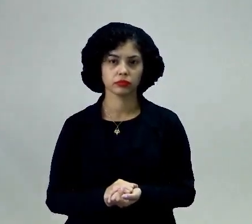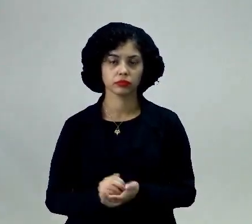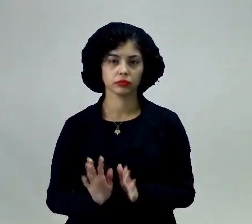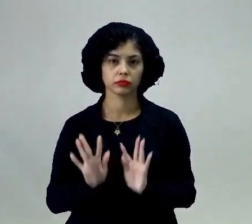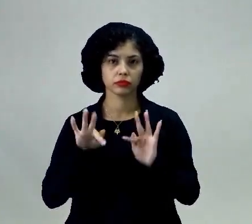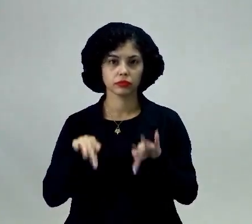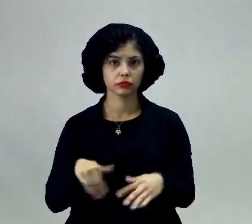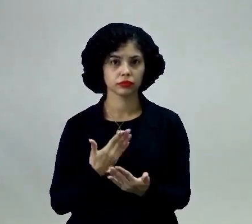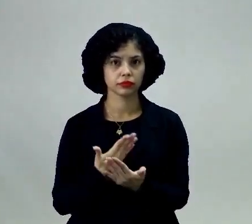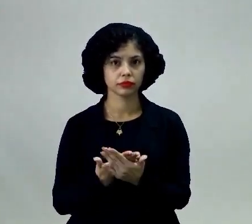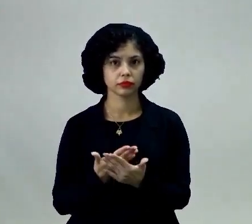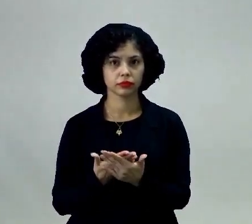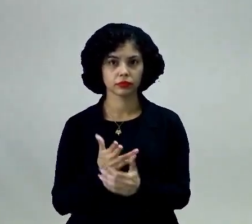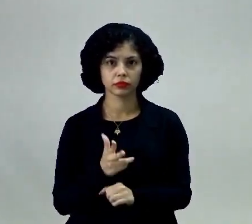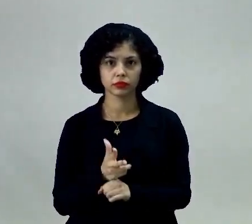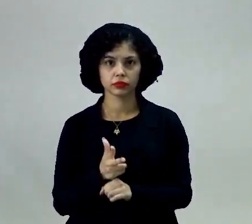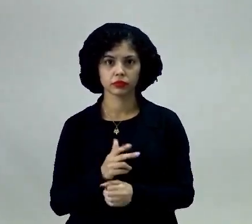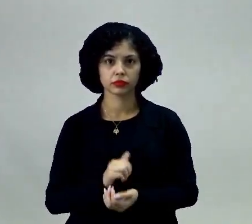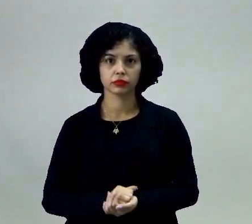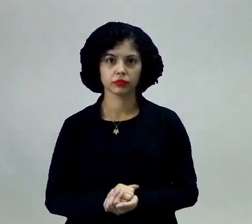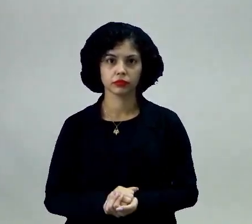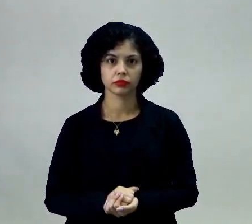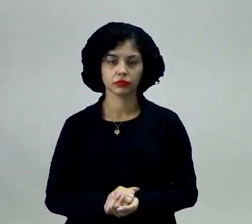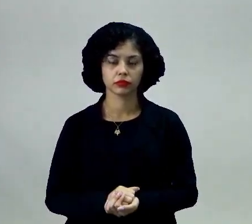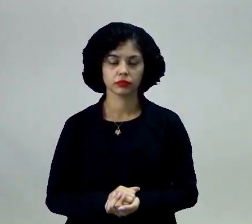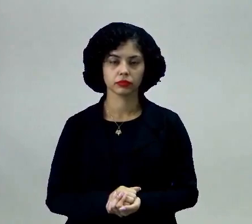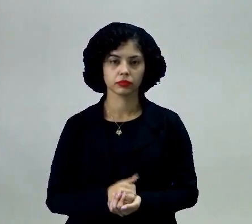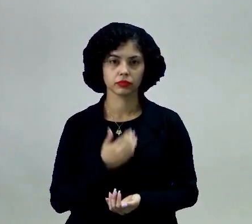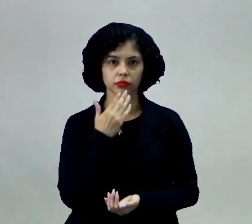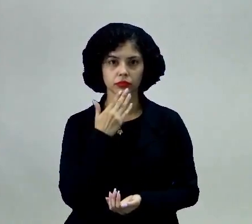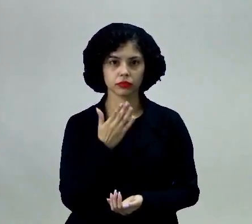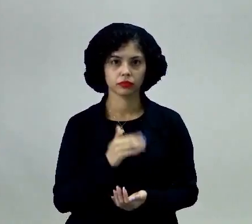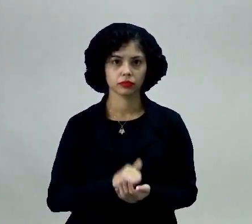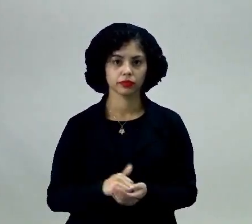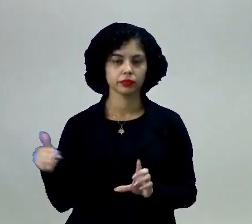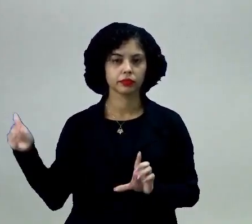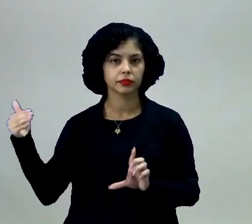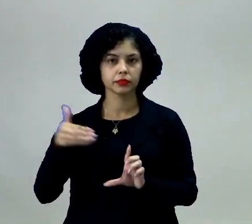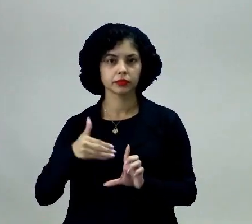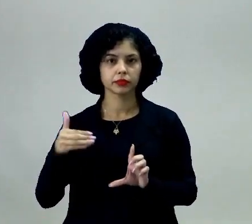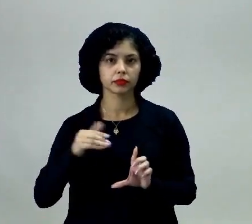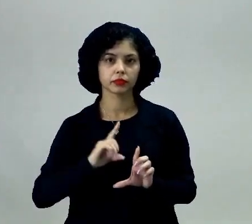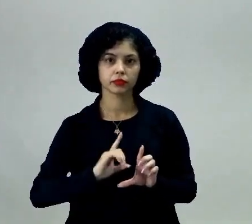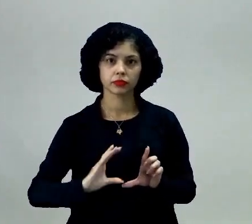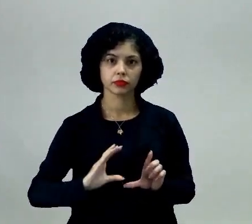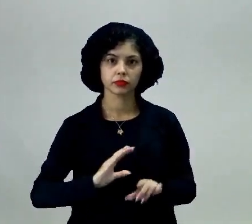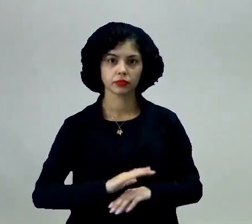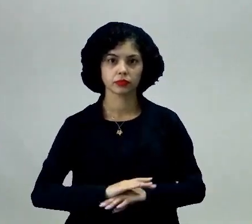Estou finalizando esta videoaula e, como eu sempre peço, acesse a